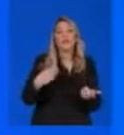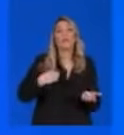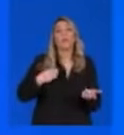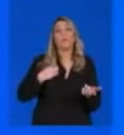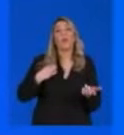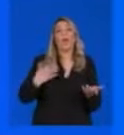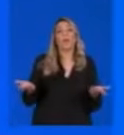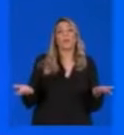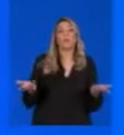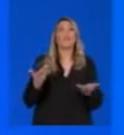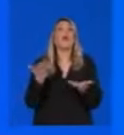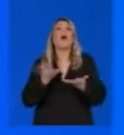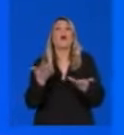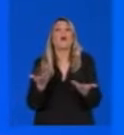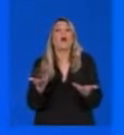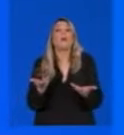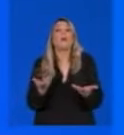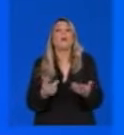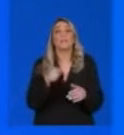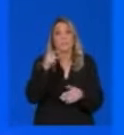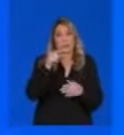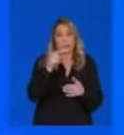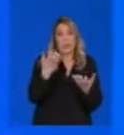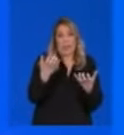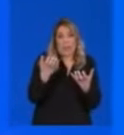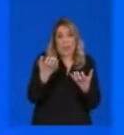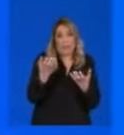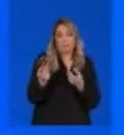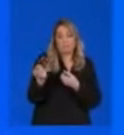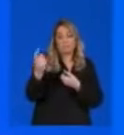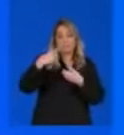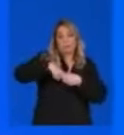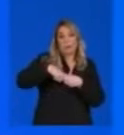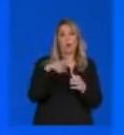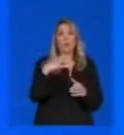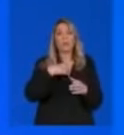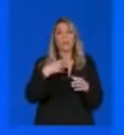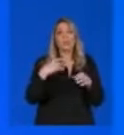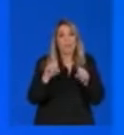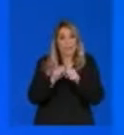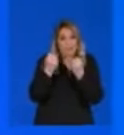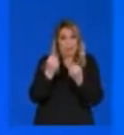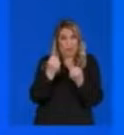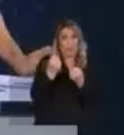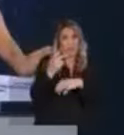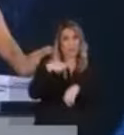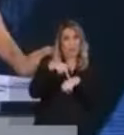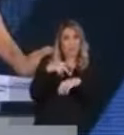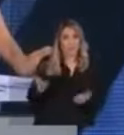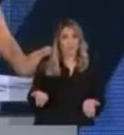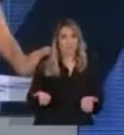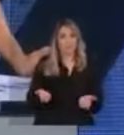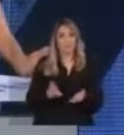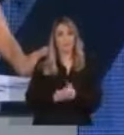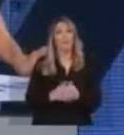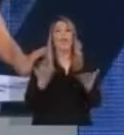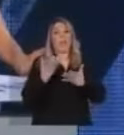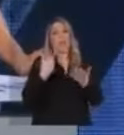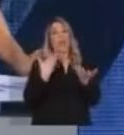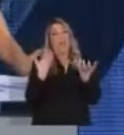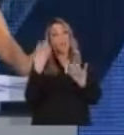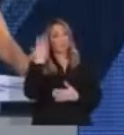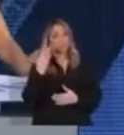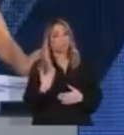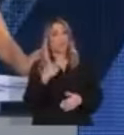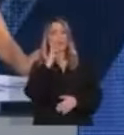para você é a seguinte a senhora pretende trazer pro Rio de Janeiro o modelo que quebrou o país a candidata Jandira feg tem a partir de